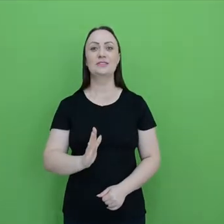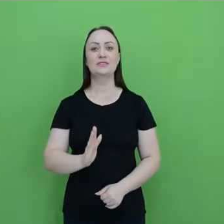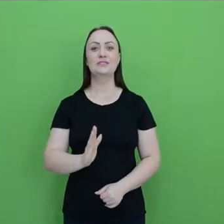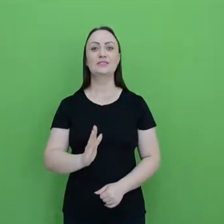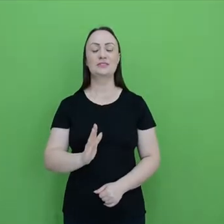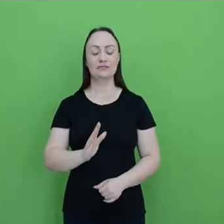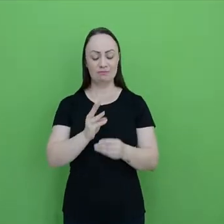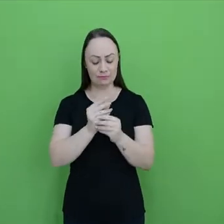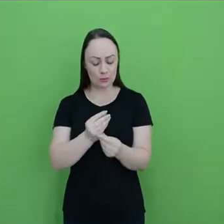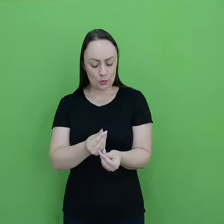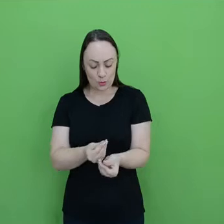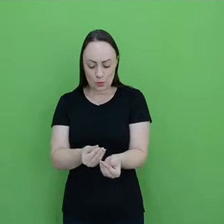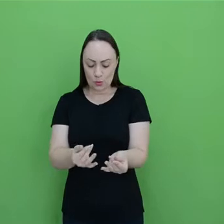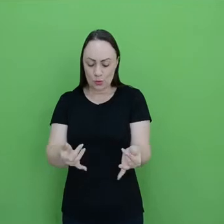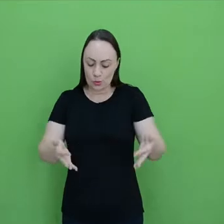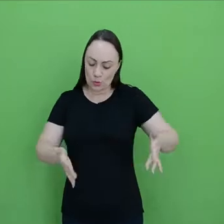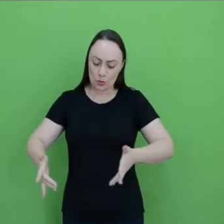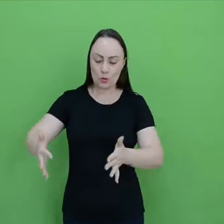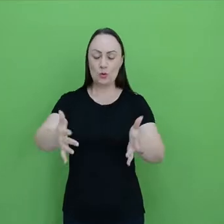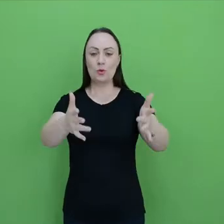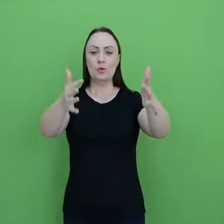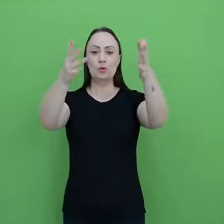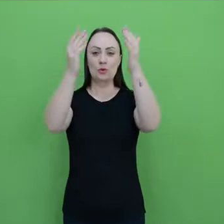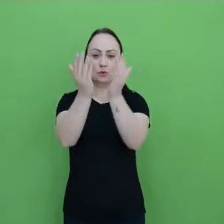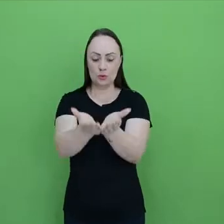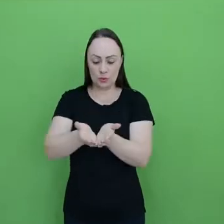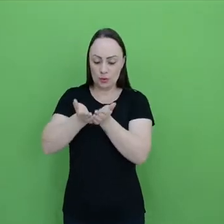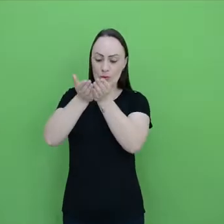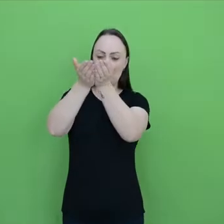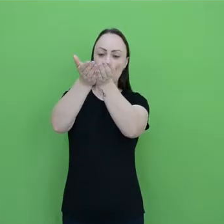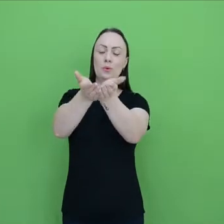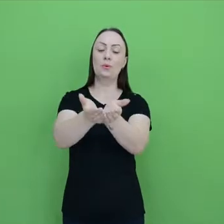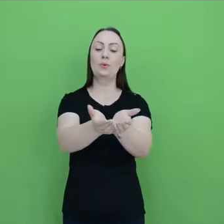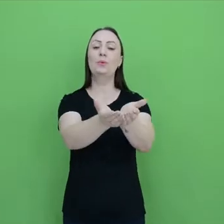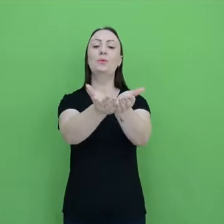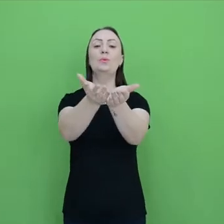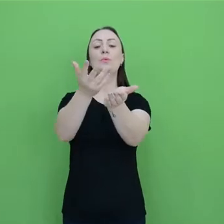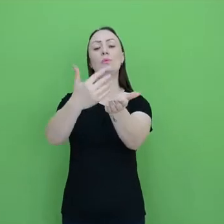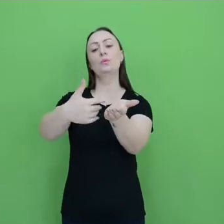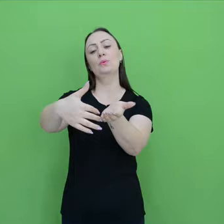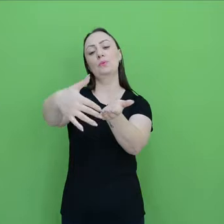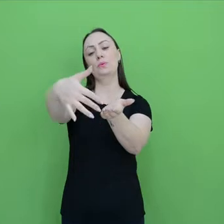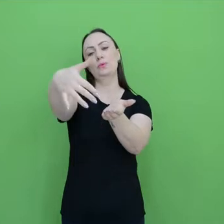Brasil, poeira da estrada, fundo de navio.